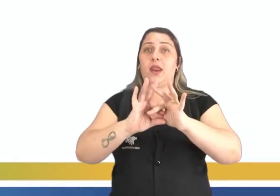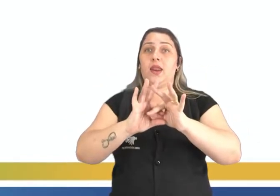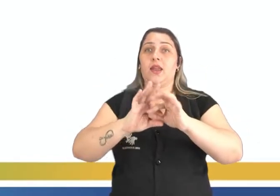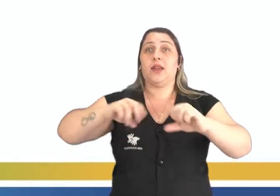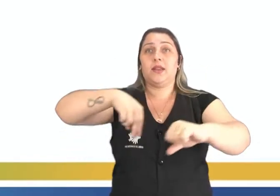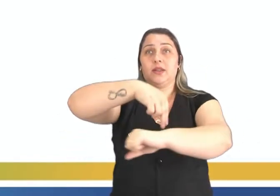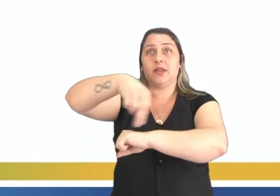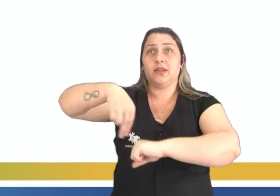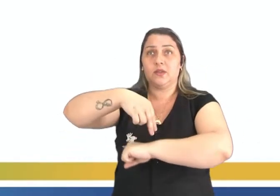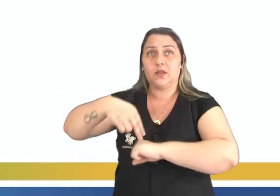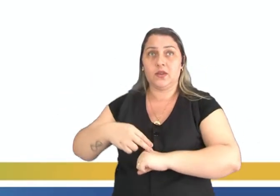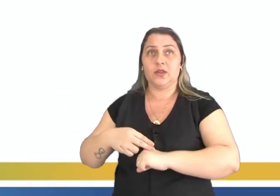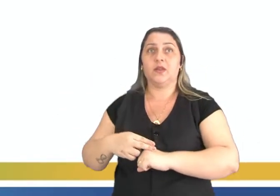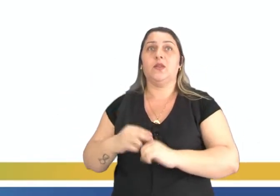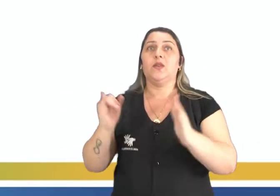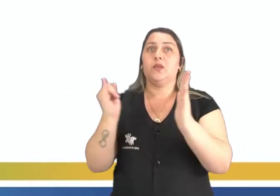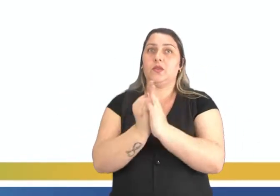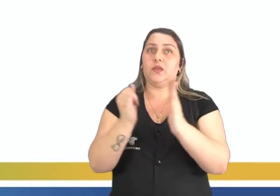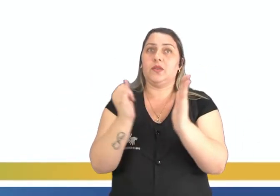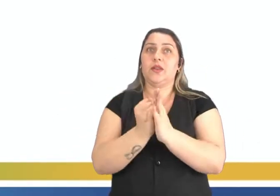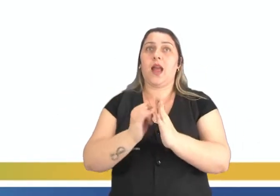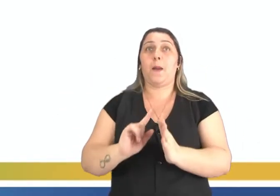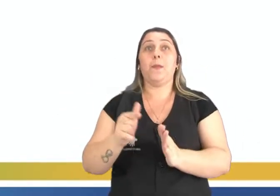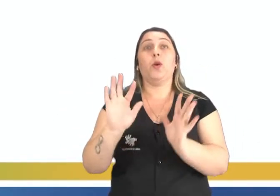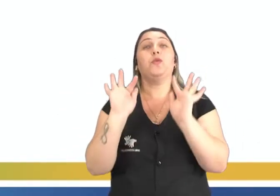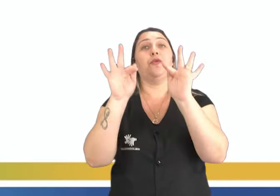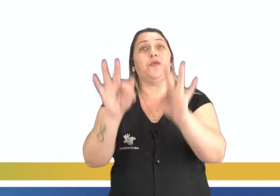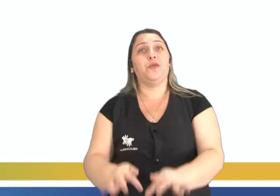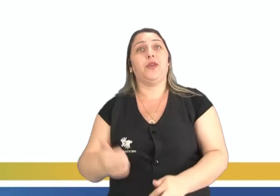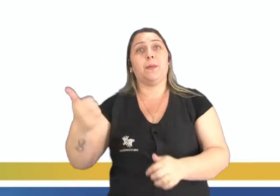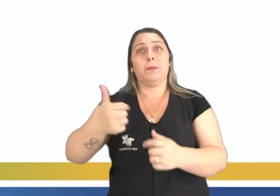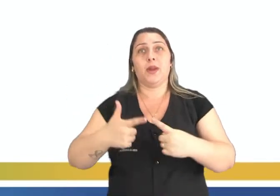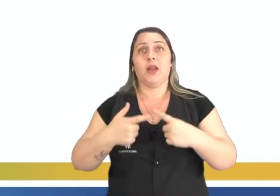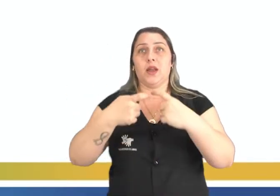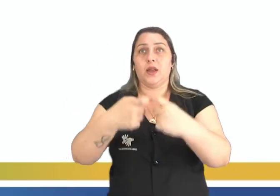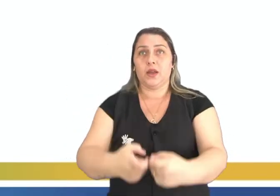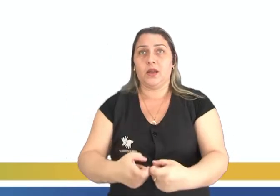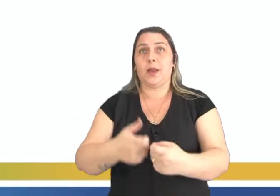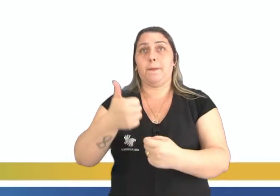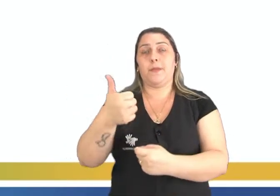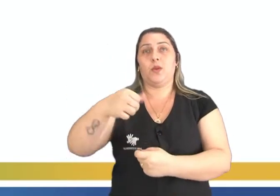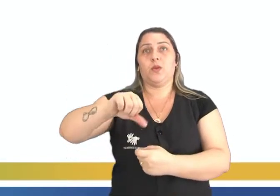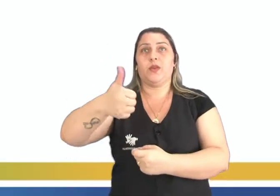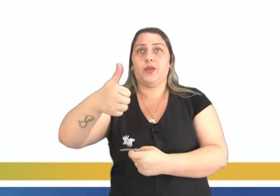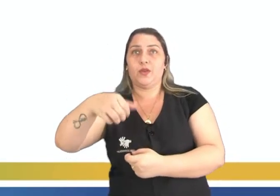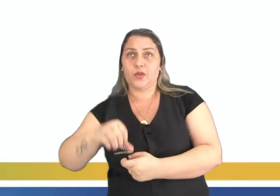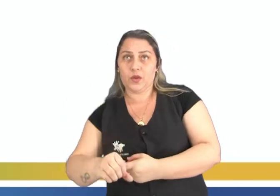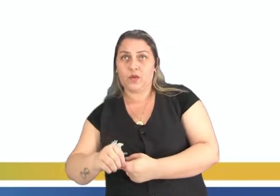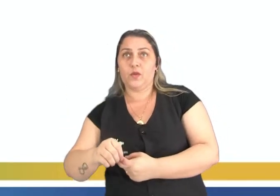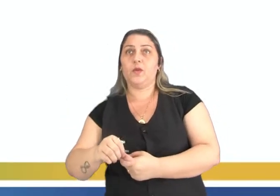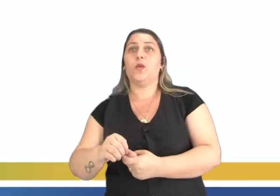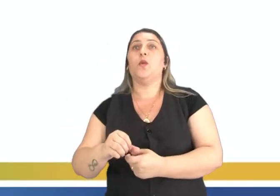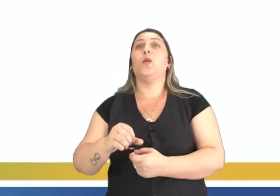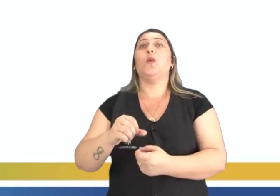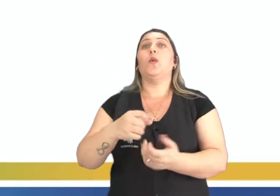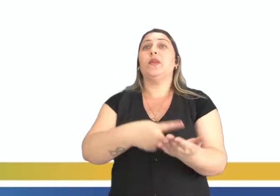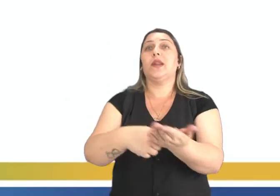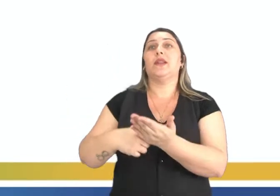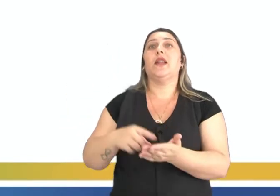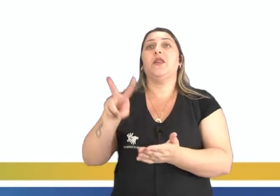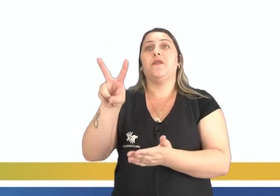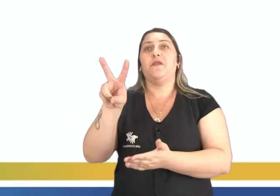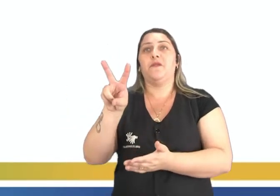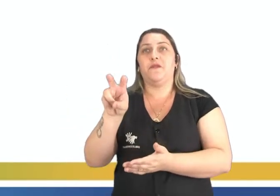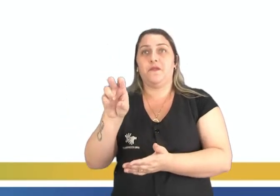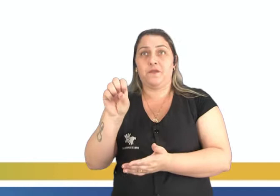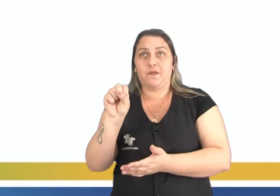Nações, uma instituição criada após o fim da Primeira Guerra Mundial, em 1919, sob o Tratado de